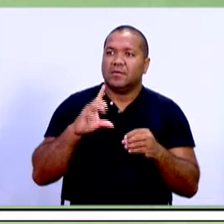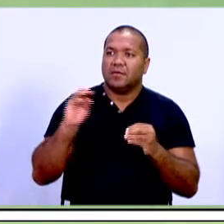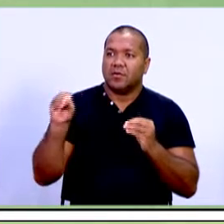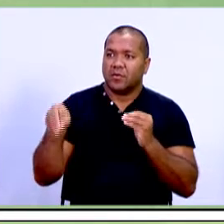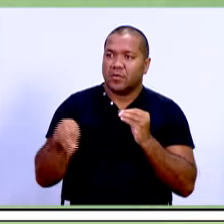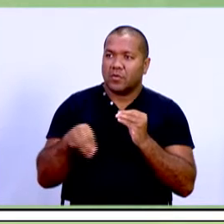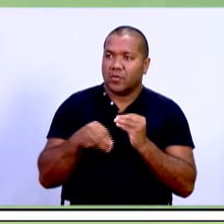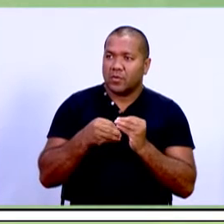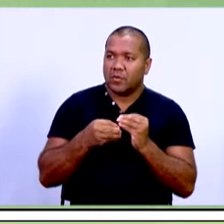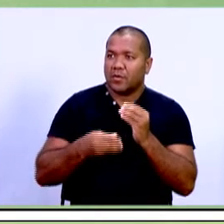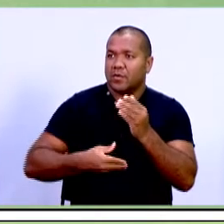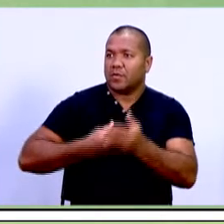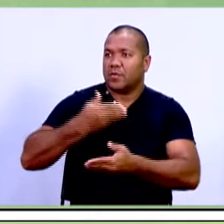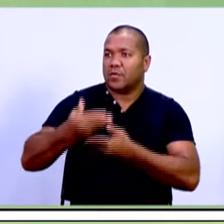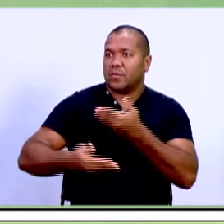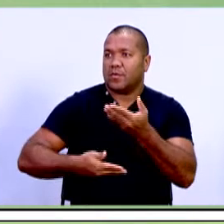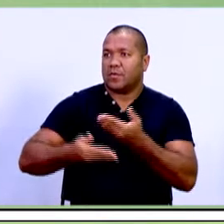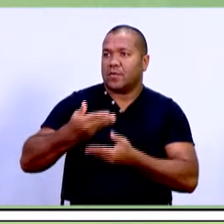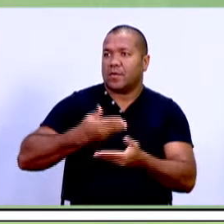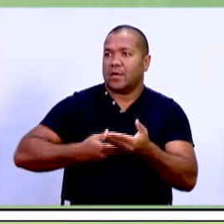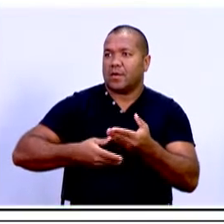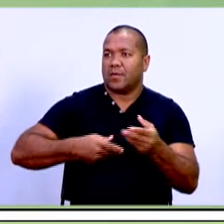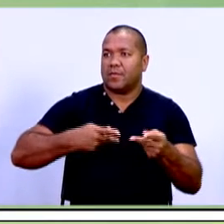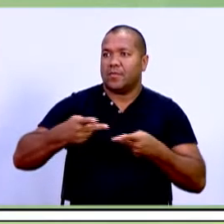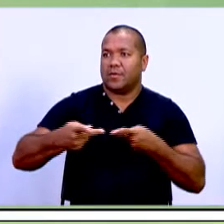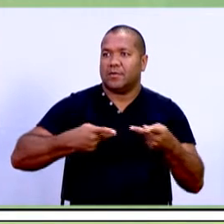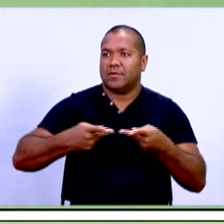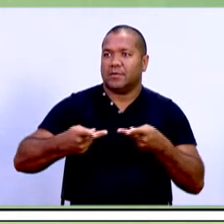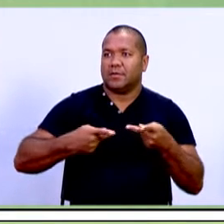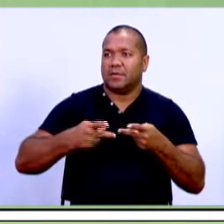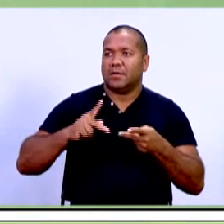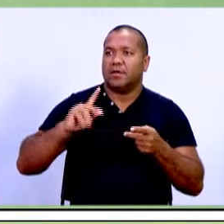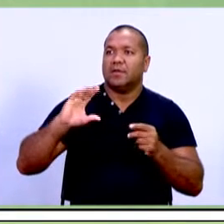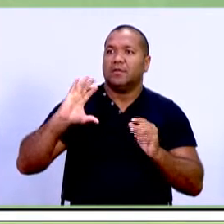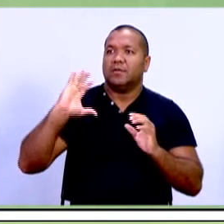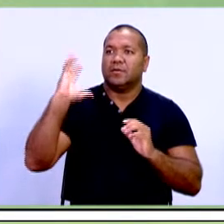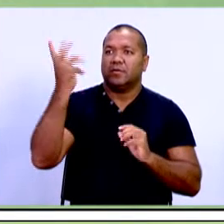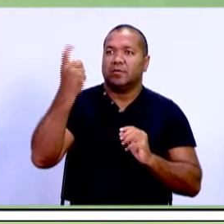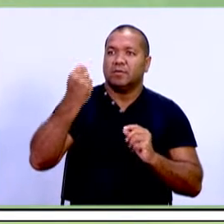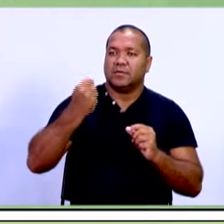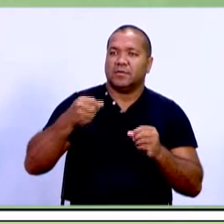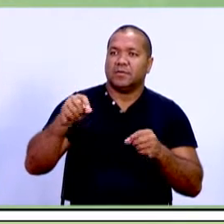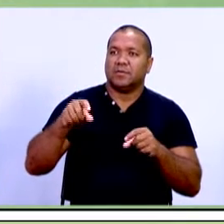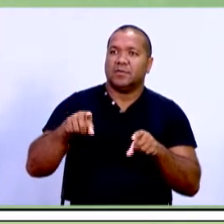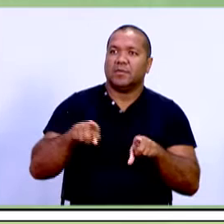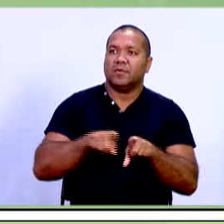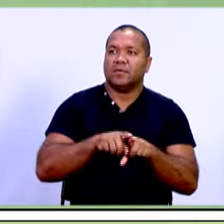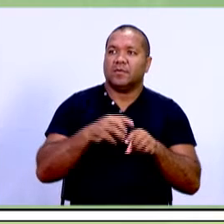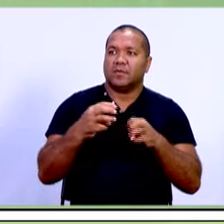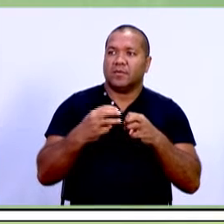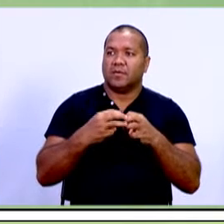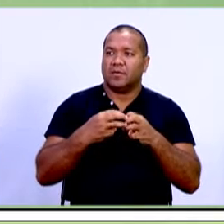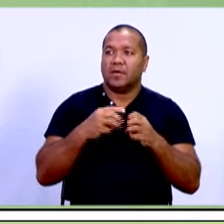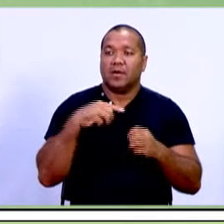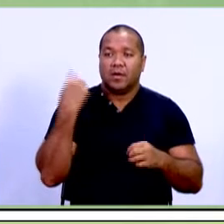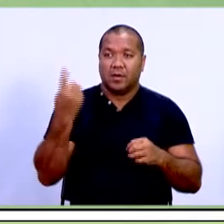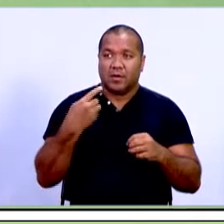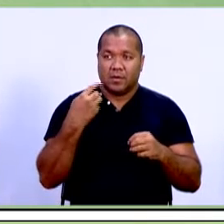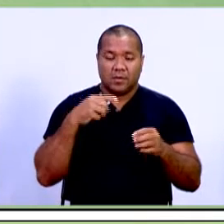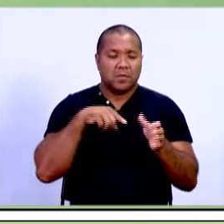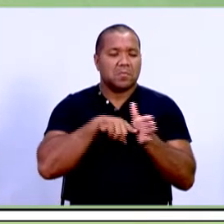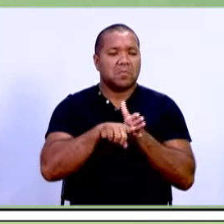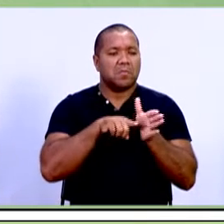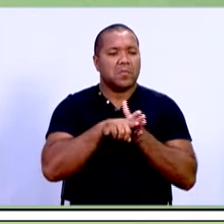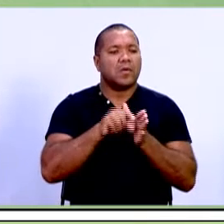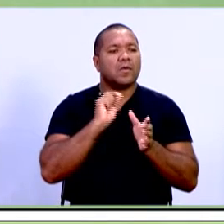e soluções para o IFRO. E daí nós entramos nessa pergunta: o